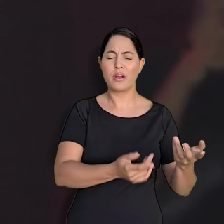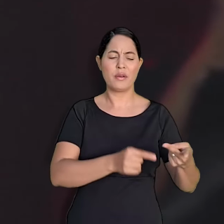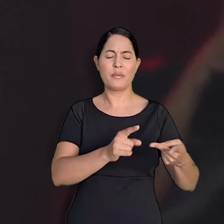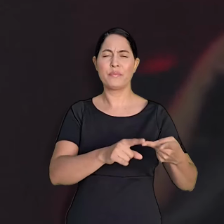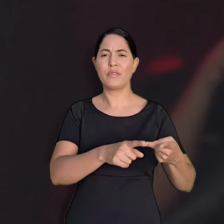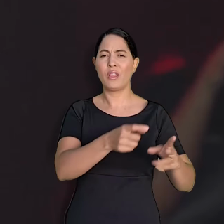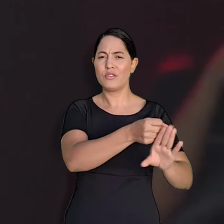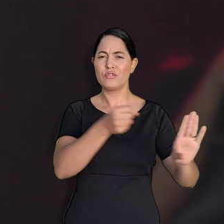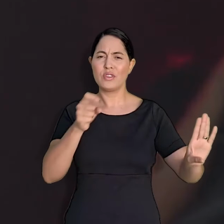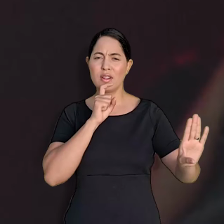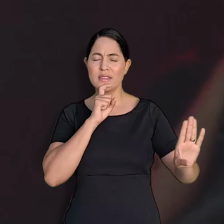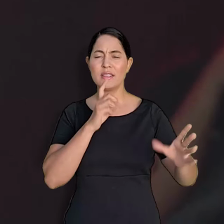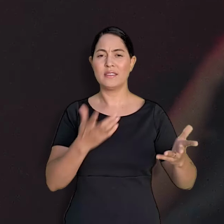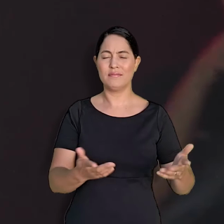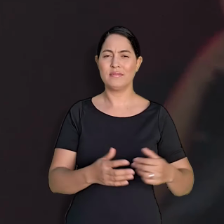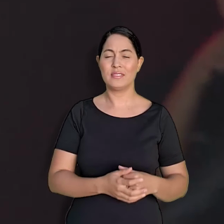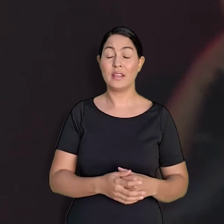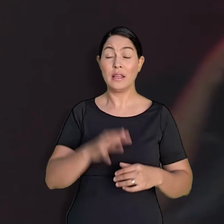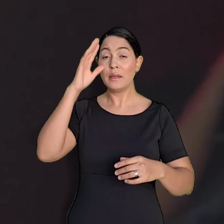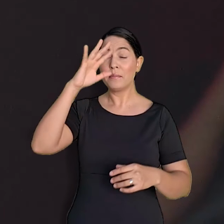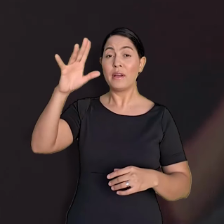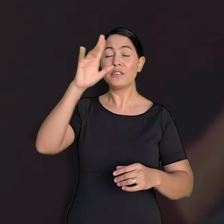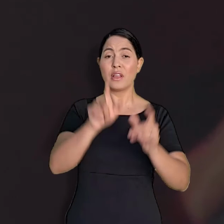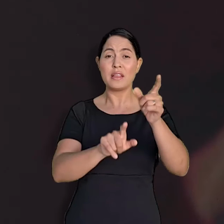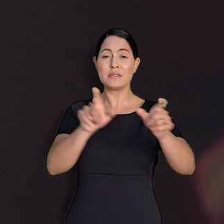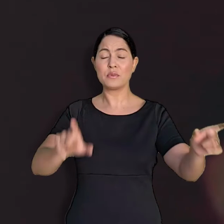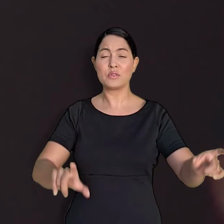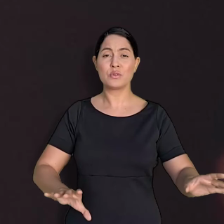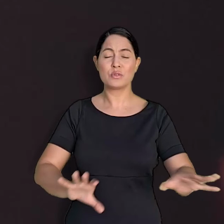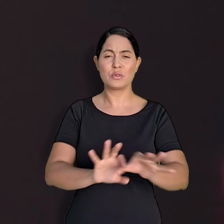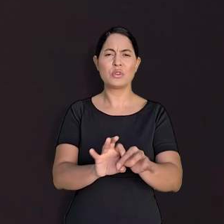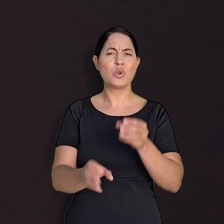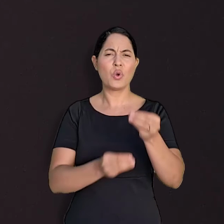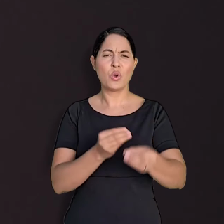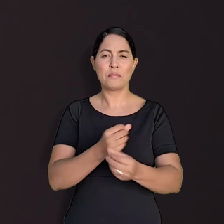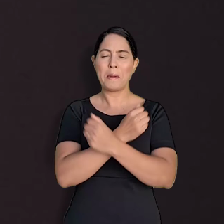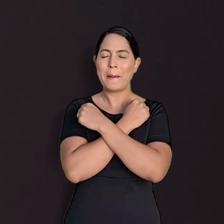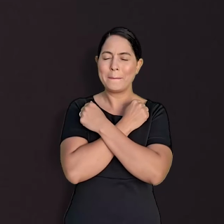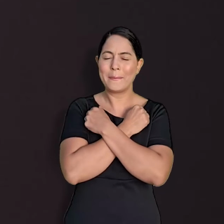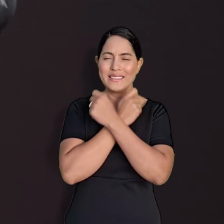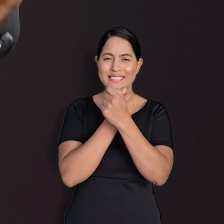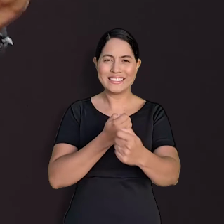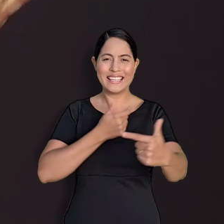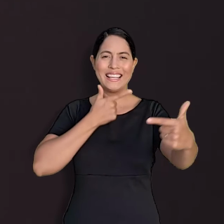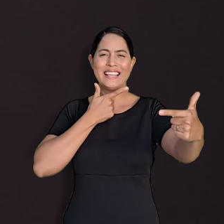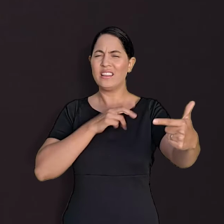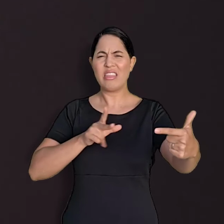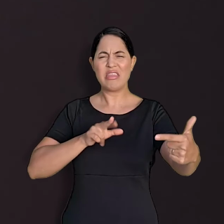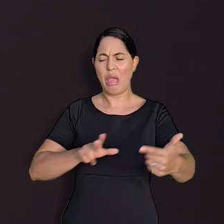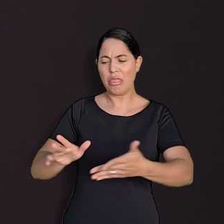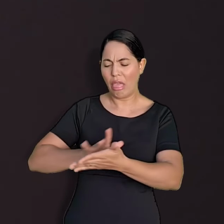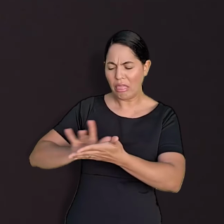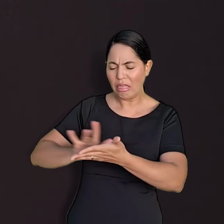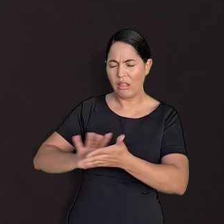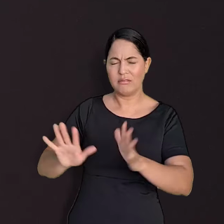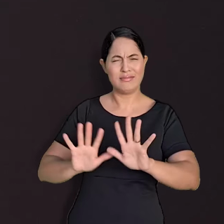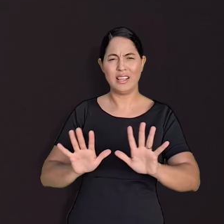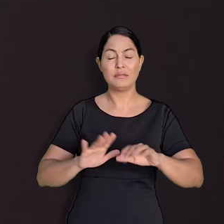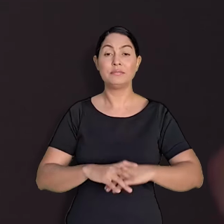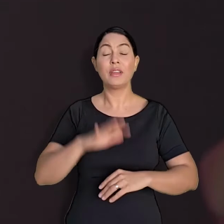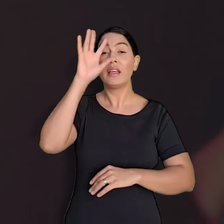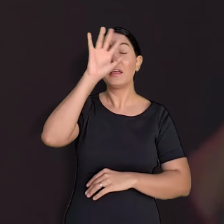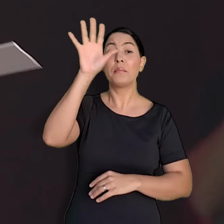geladeira. Imaginar um lugar onde as pessoas se conectem por abraço, por sorriso e não pelas telas. Imaginar